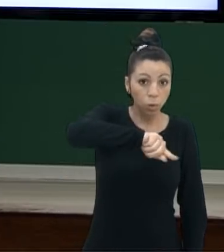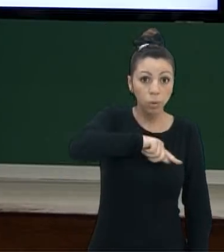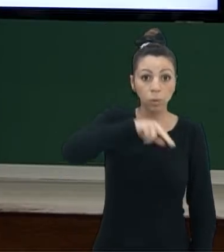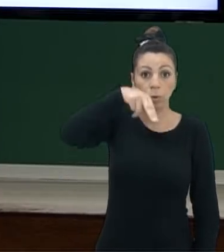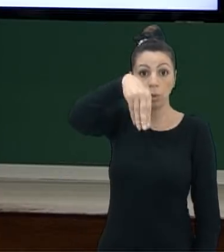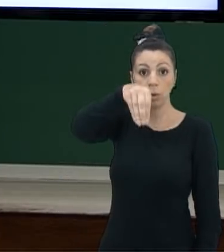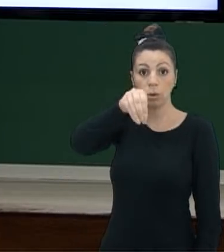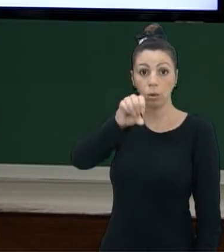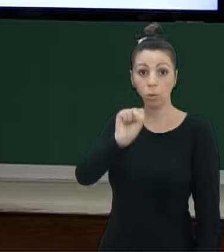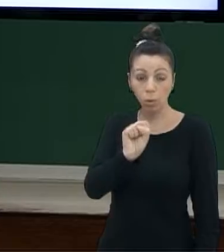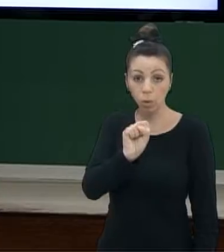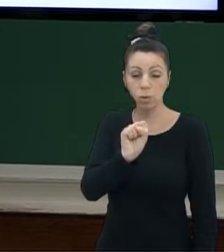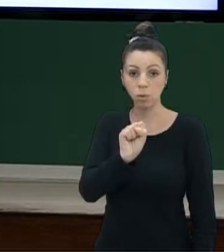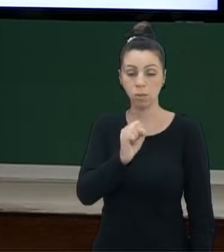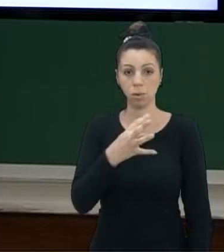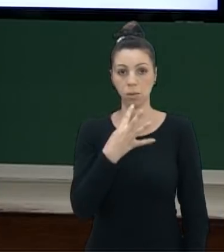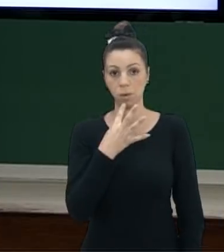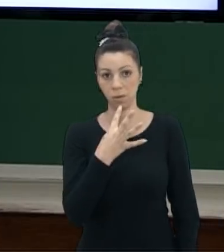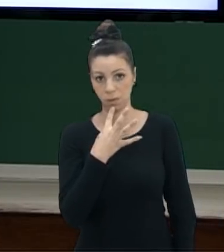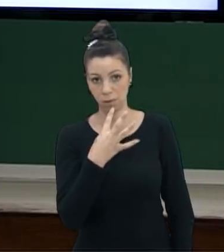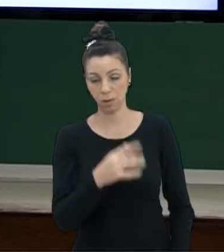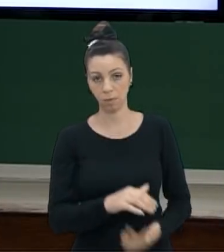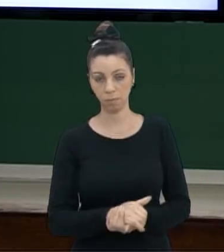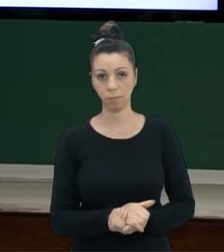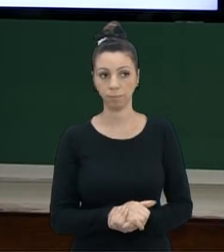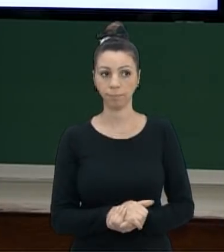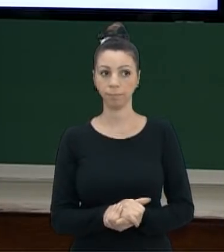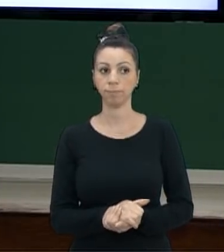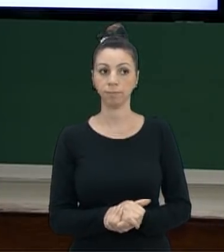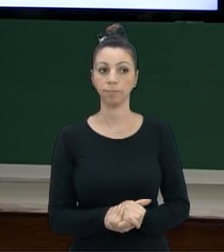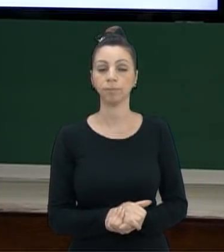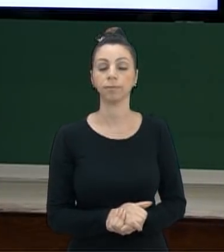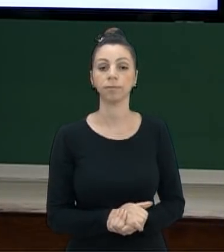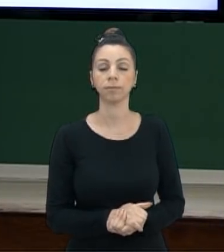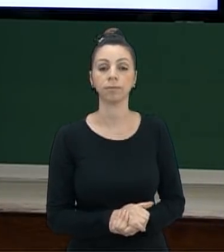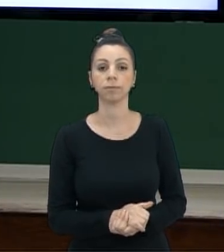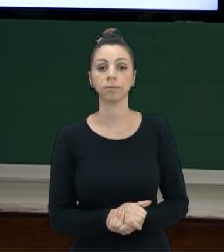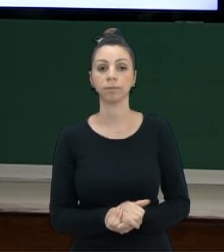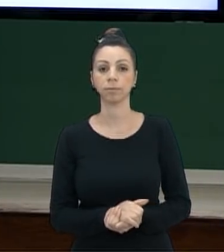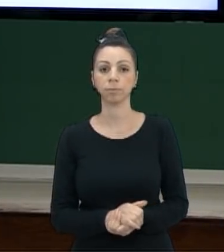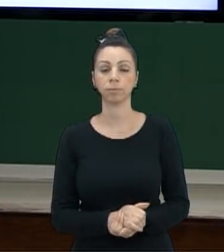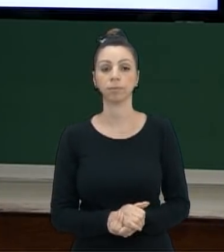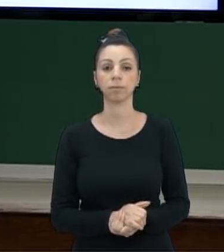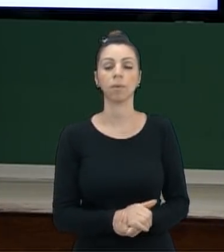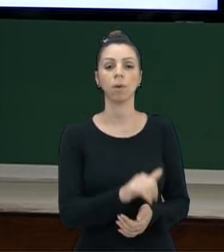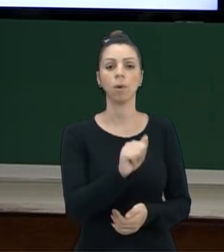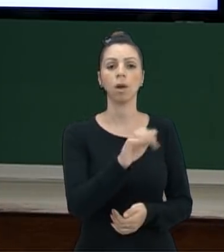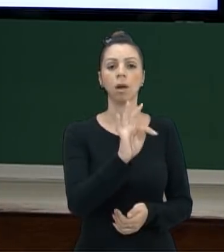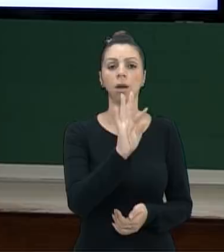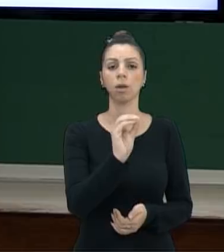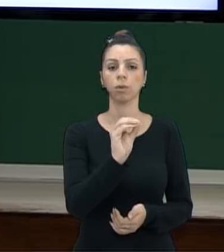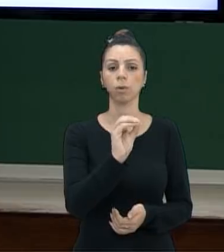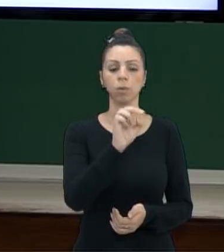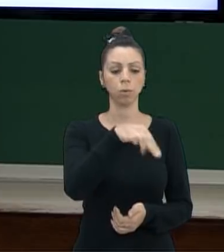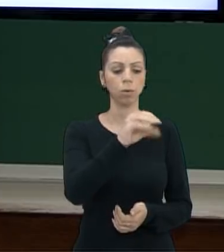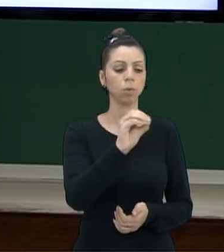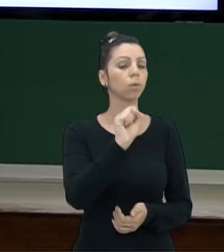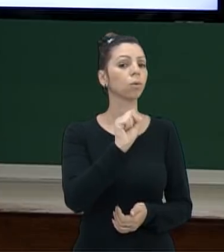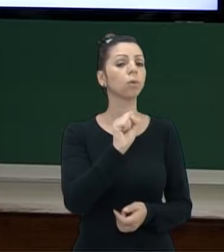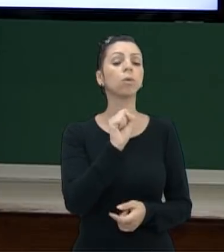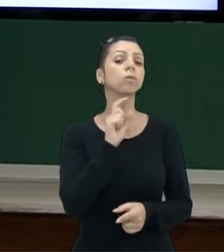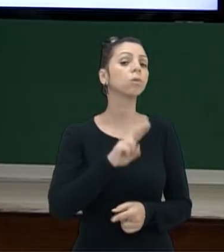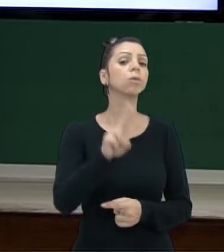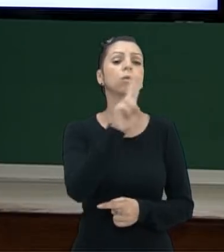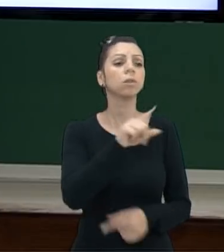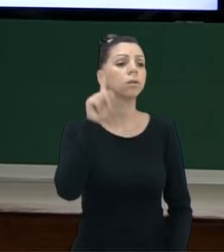conhecer, que aí é uma outra coisa. Então, observe, esses são os átonos, quais que nós mais utilizamos no